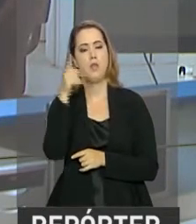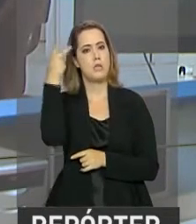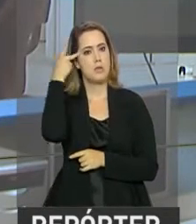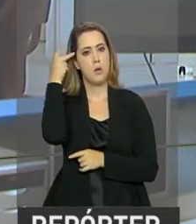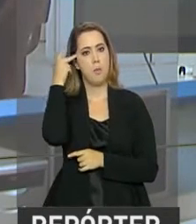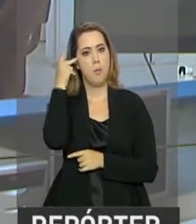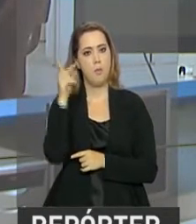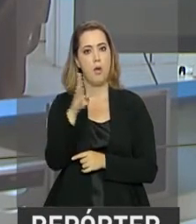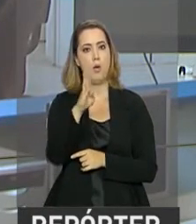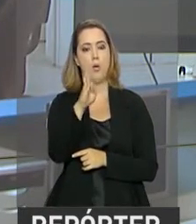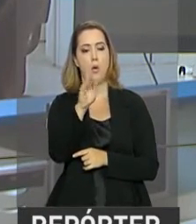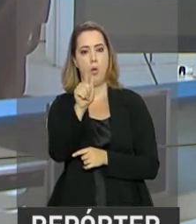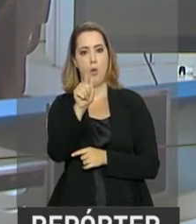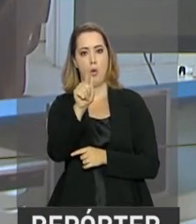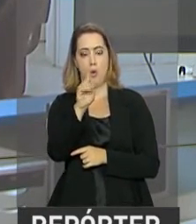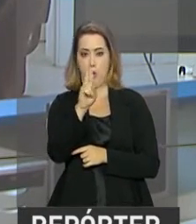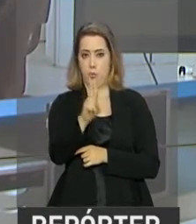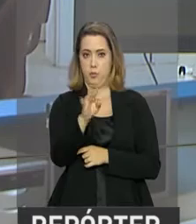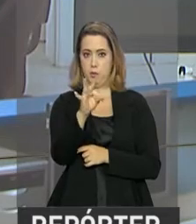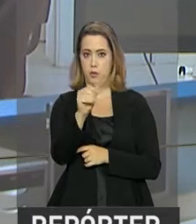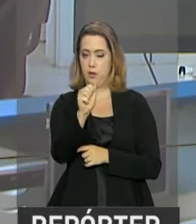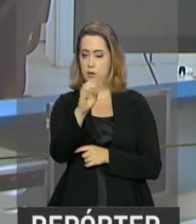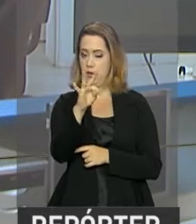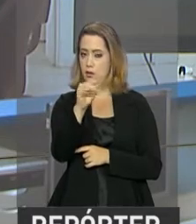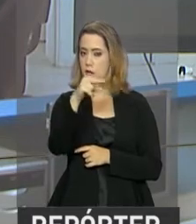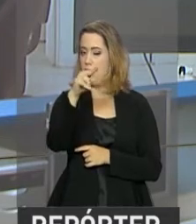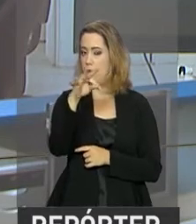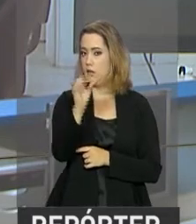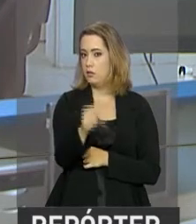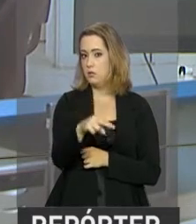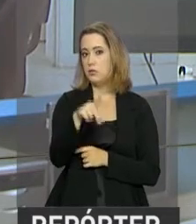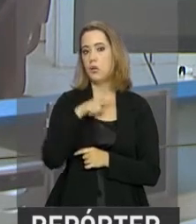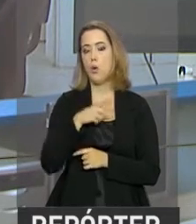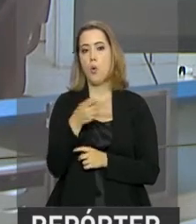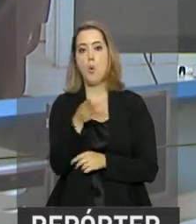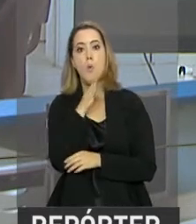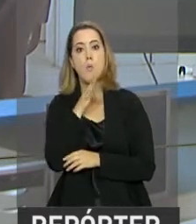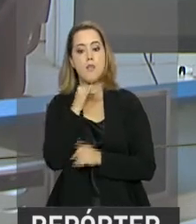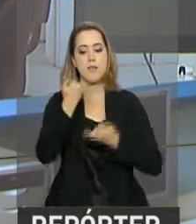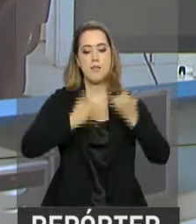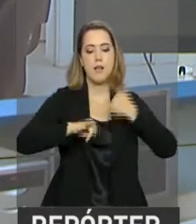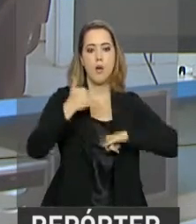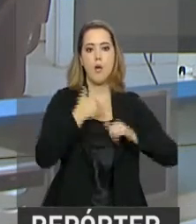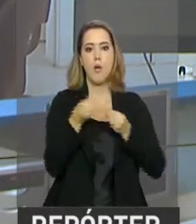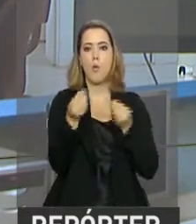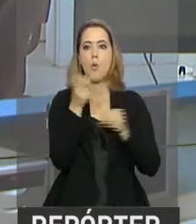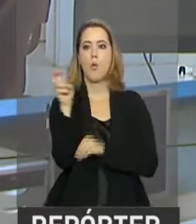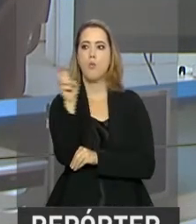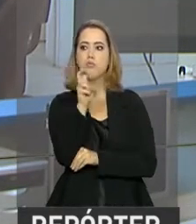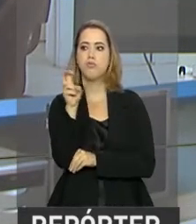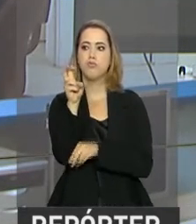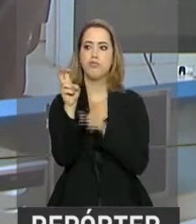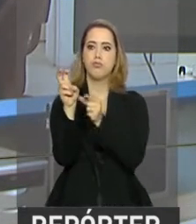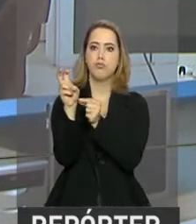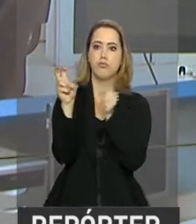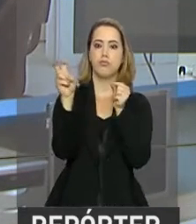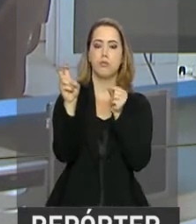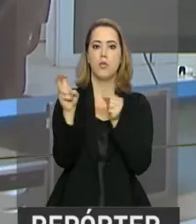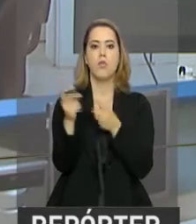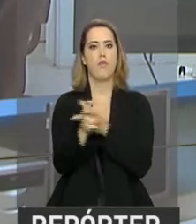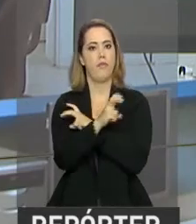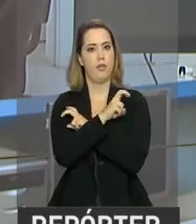estudantes foram visitar o laboratório e conhecer o processo de extração de veneno de cobra para a produção de